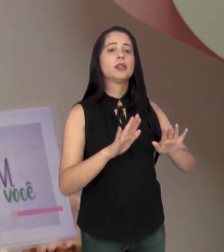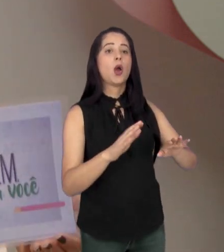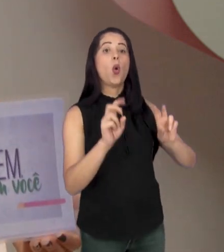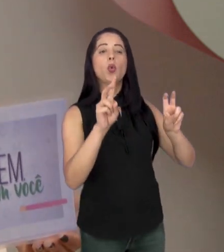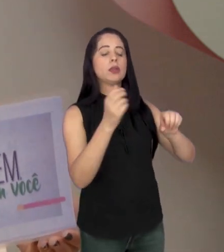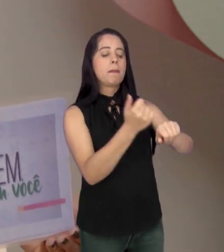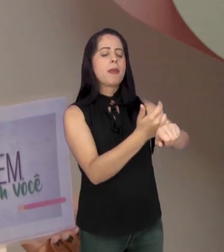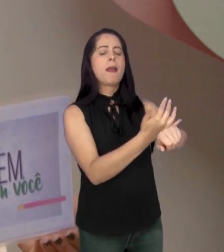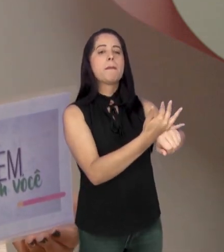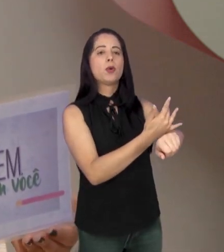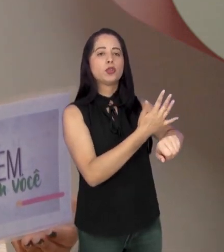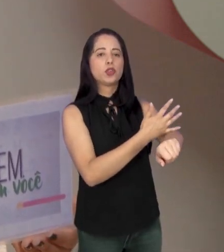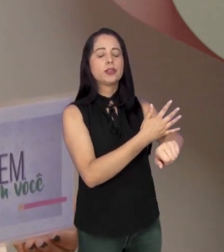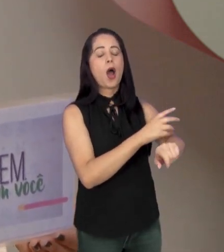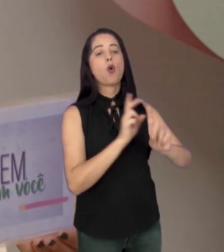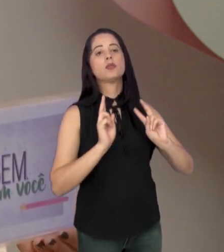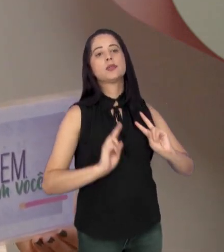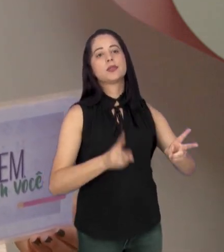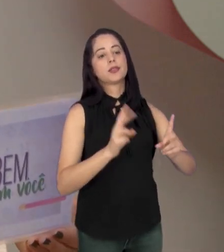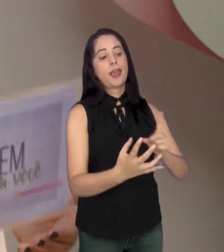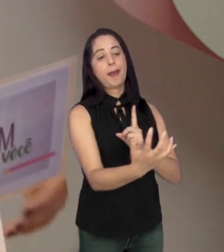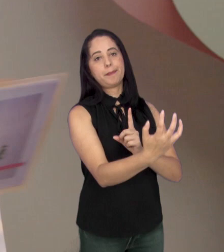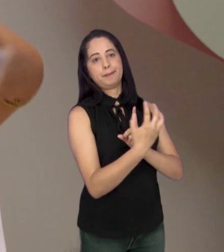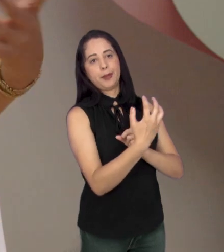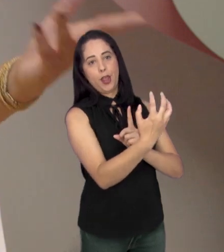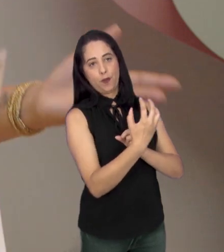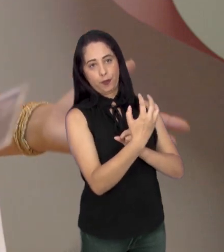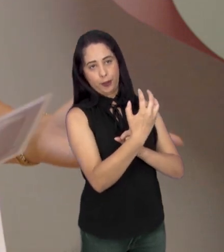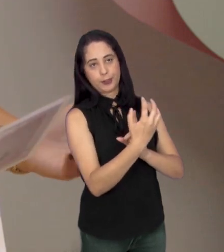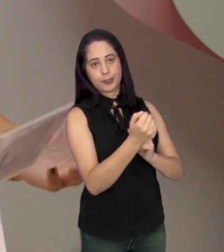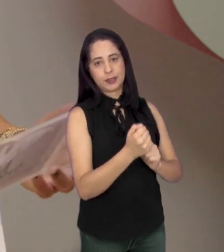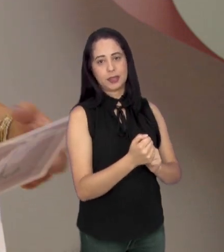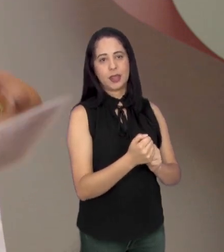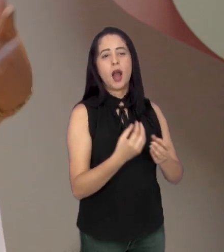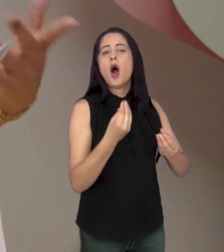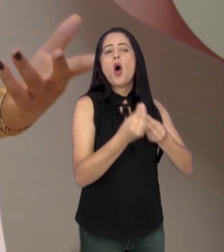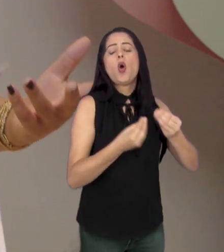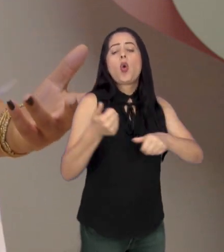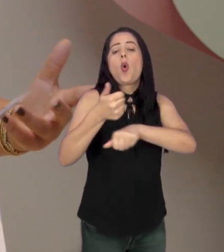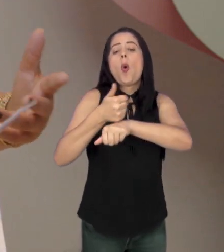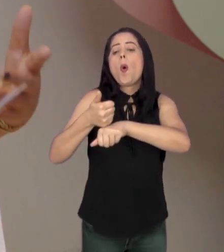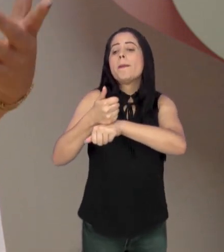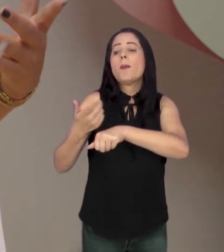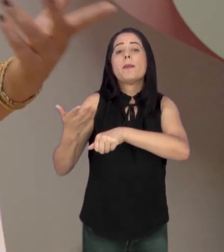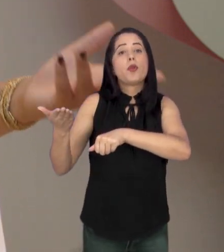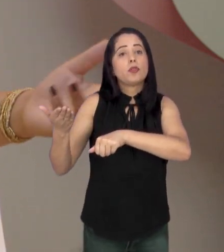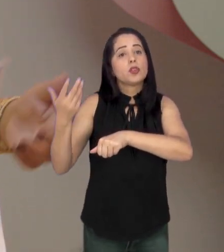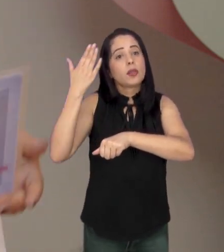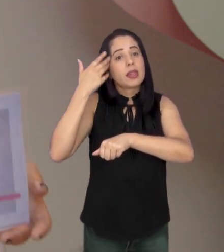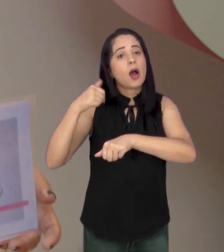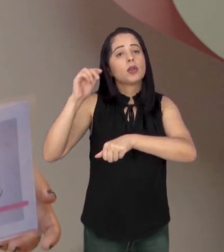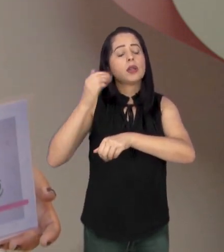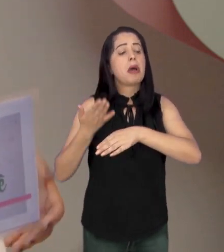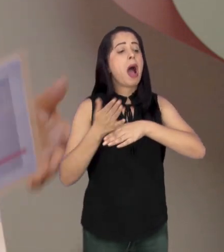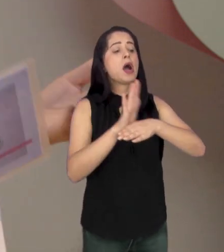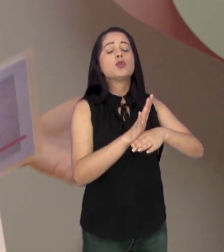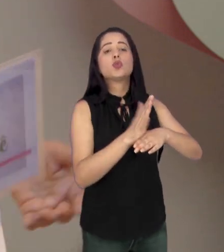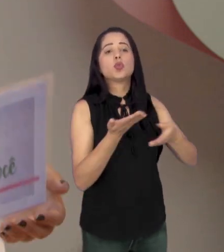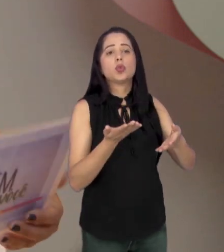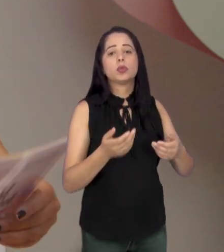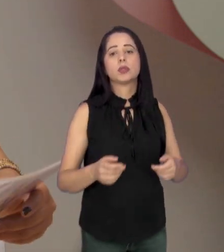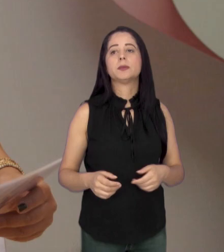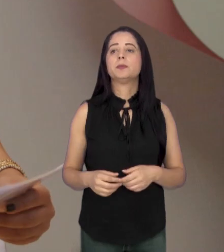questões emocionais, elas estão diretamente ligadas com as doenças que surgem, né? Como que o naturopata pode ajudar as pessoas